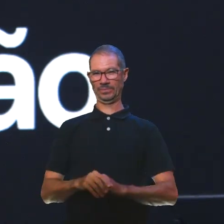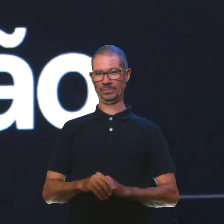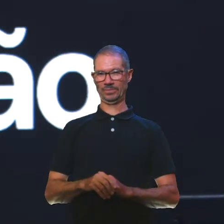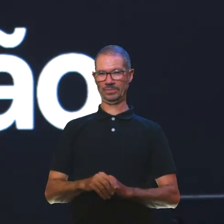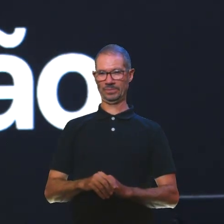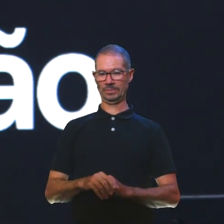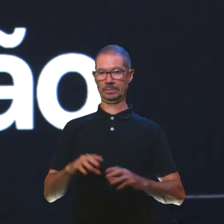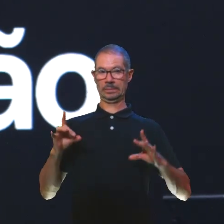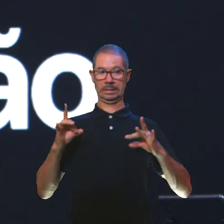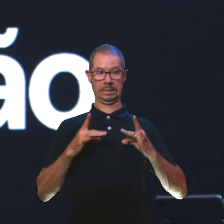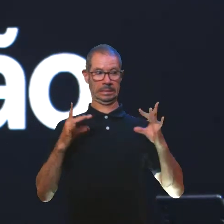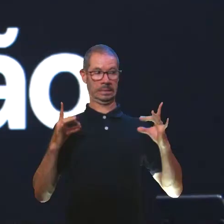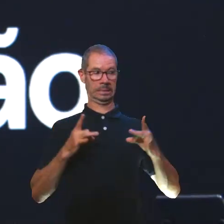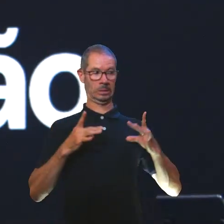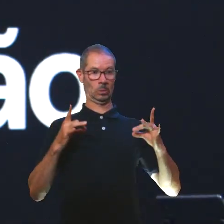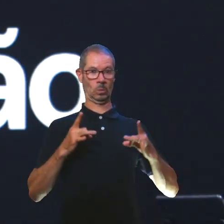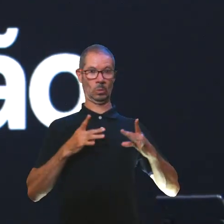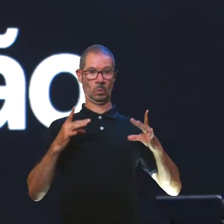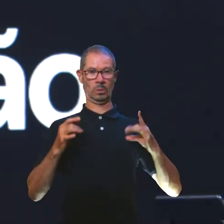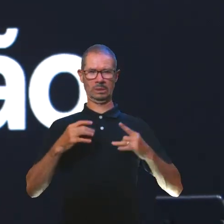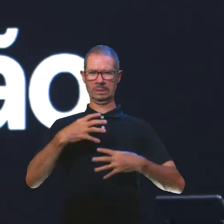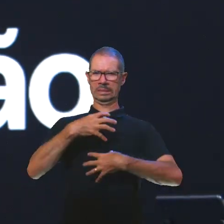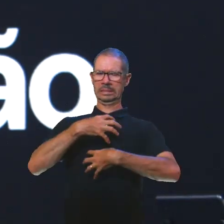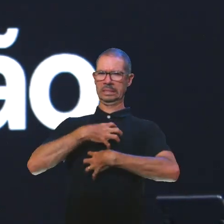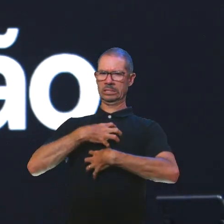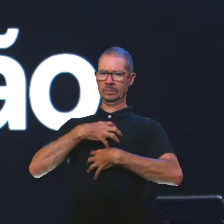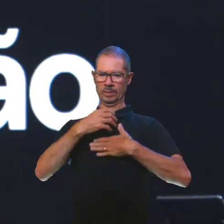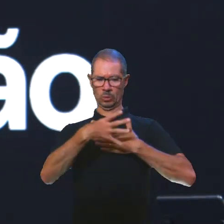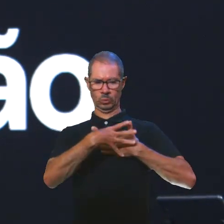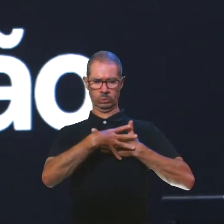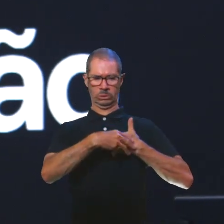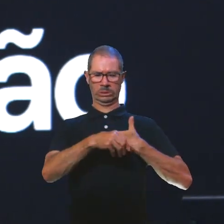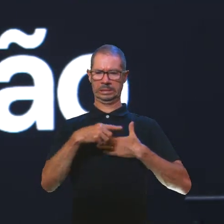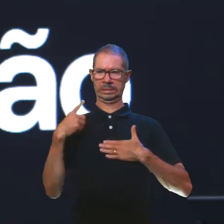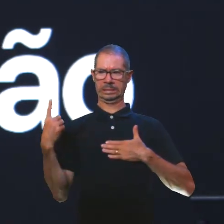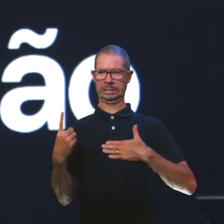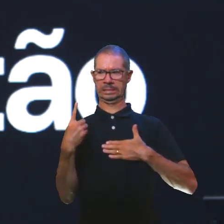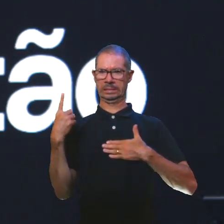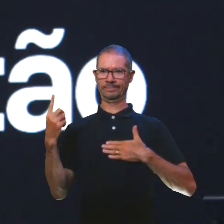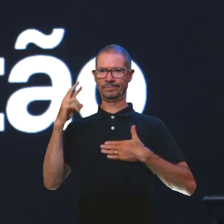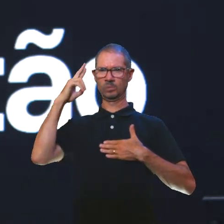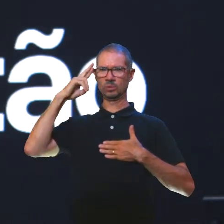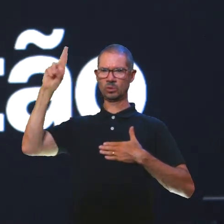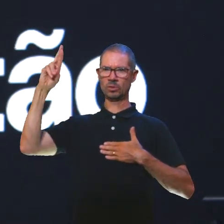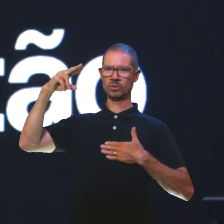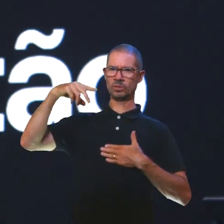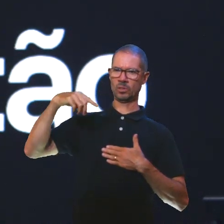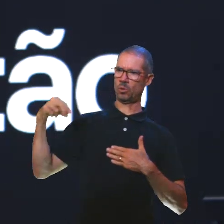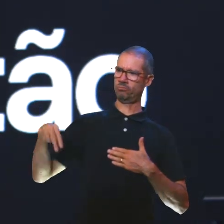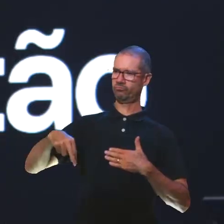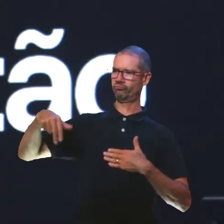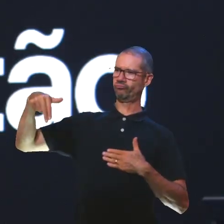estavam com medo, com o sentimento de órfãos, porque o Senhor não estaria mais com eles.